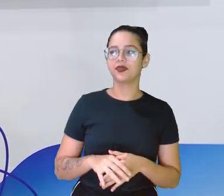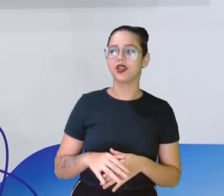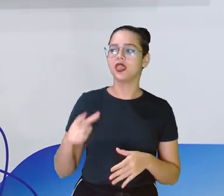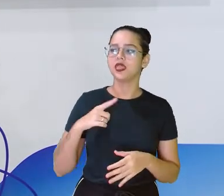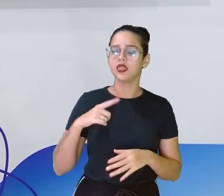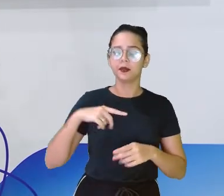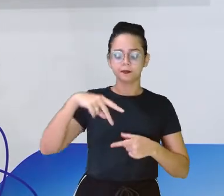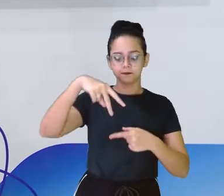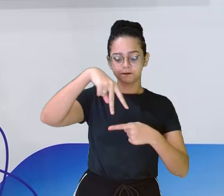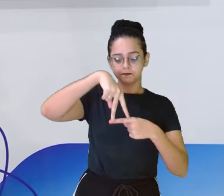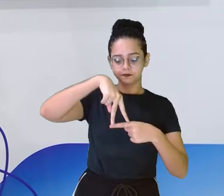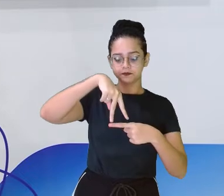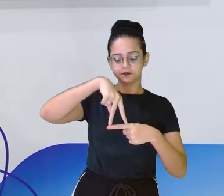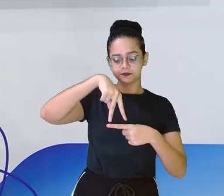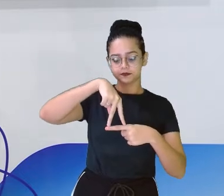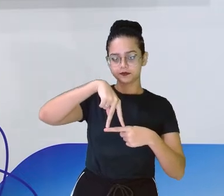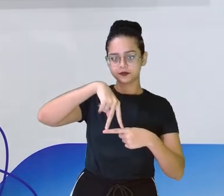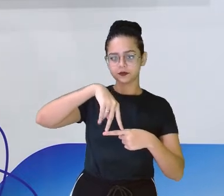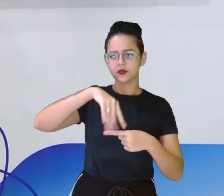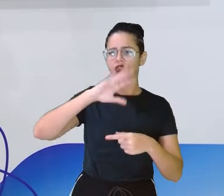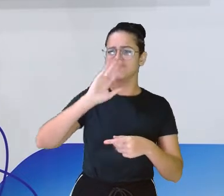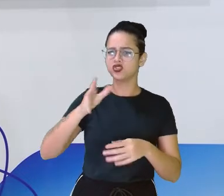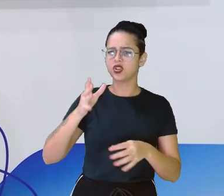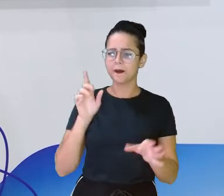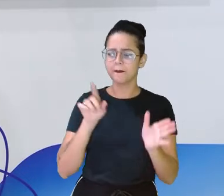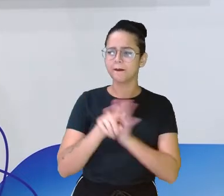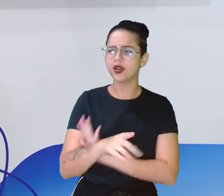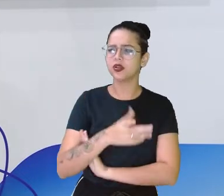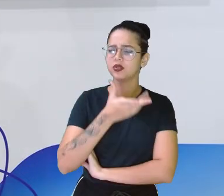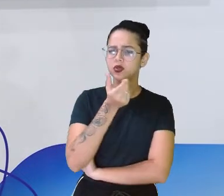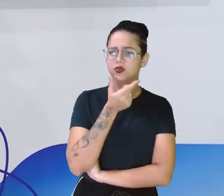nossa pirâmide. Eu já te pergunto,